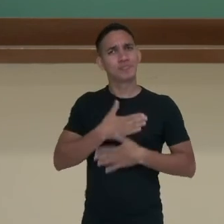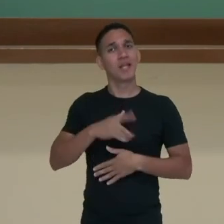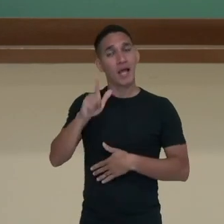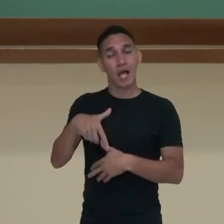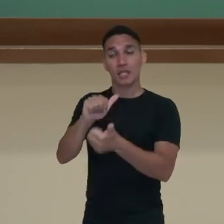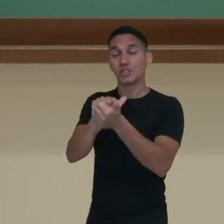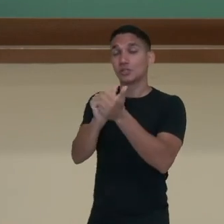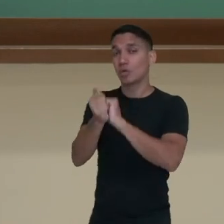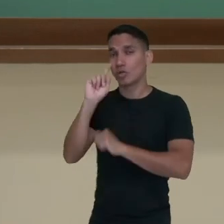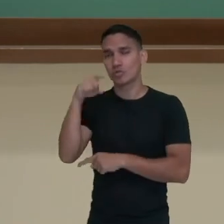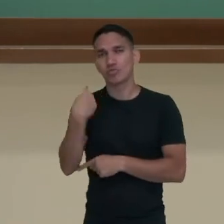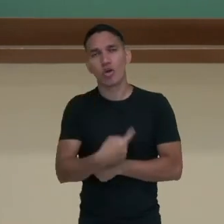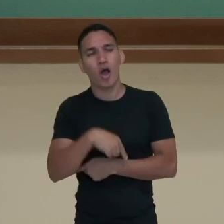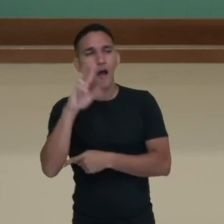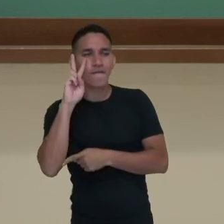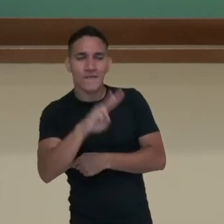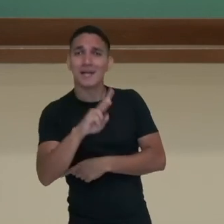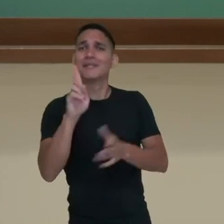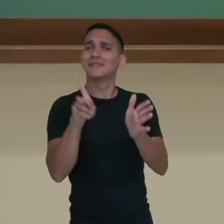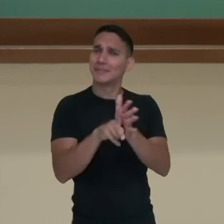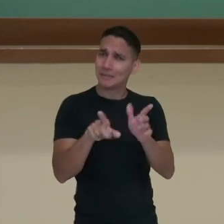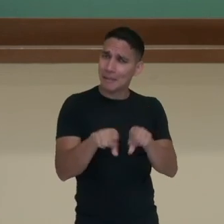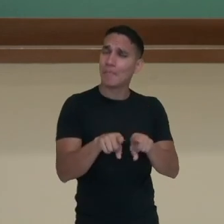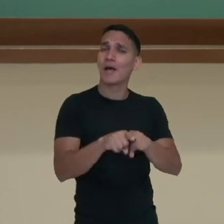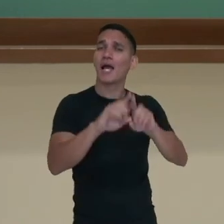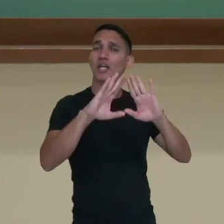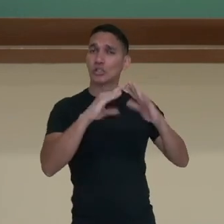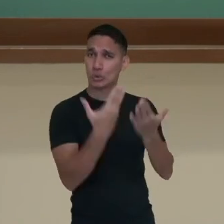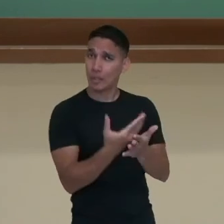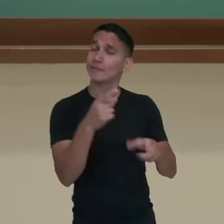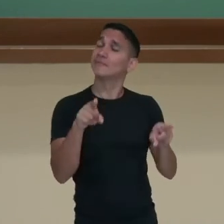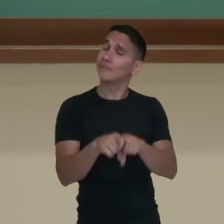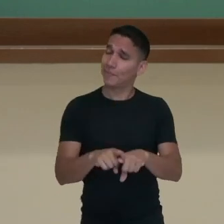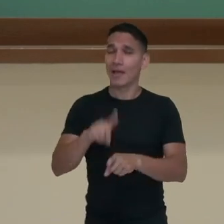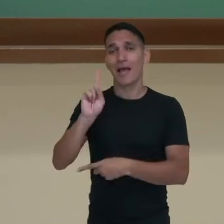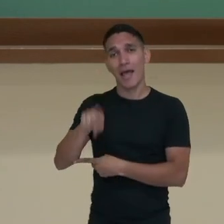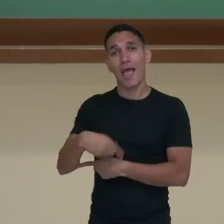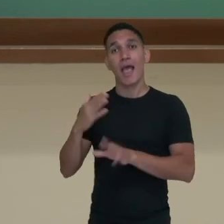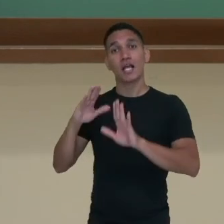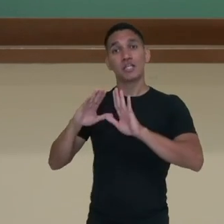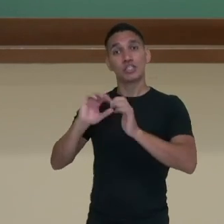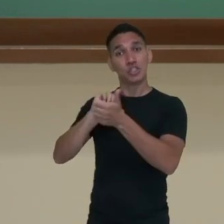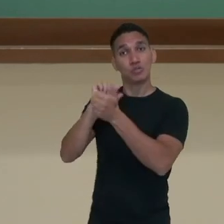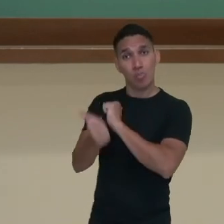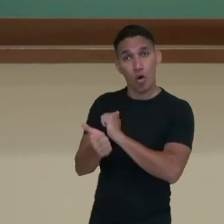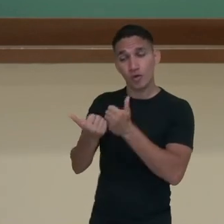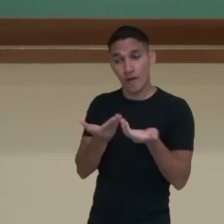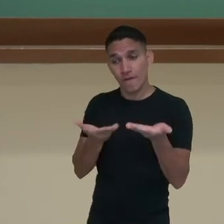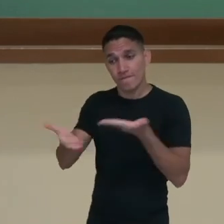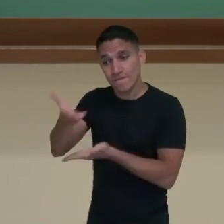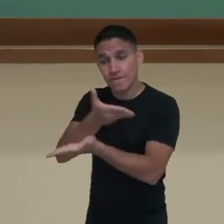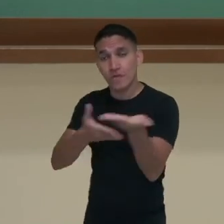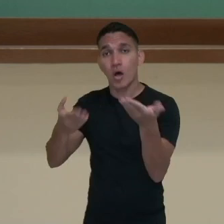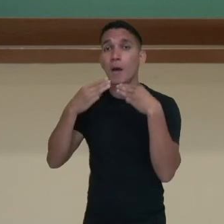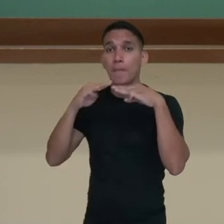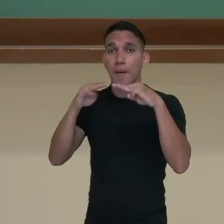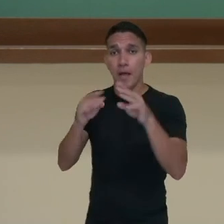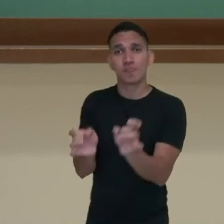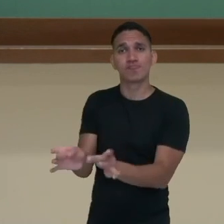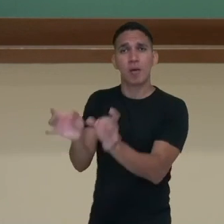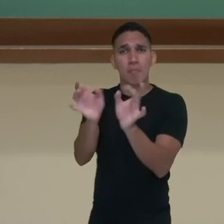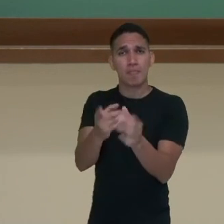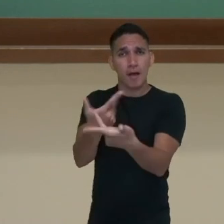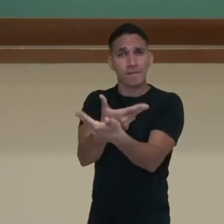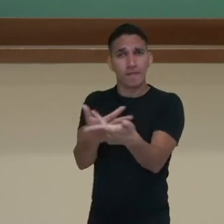que a gente vê na escola, também é um esporte voltado ao comércio, voltado à